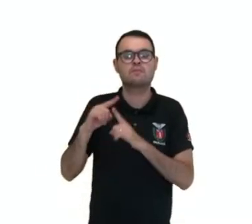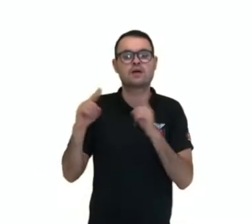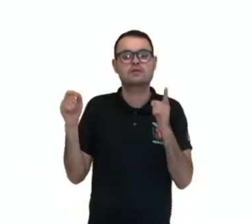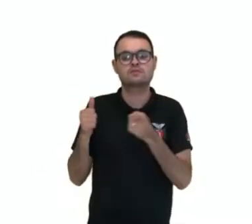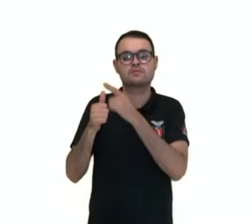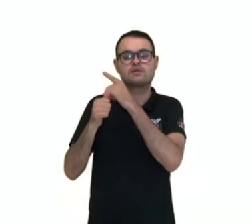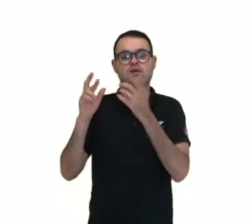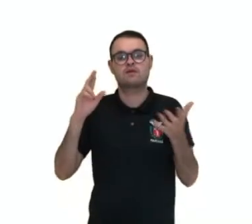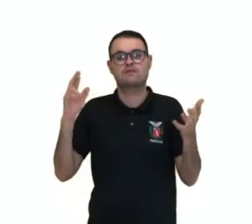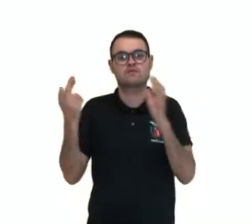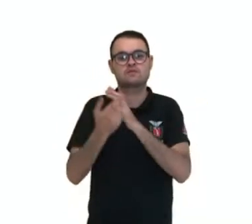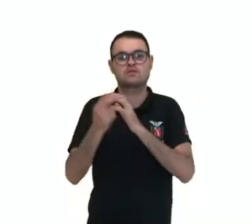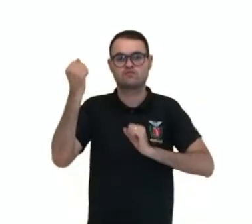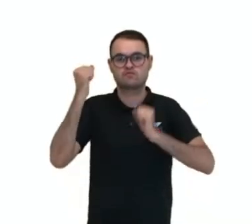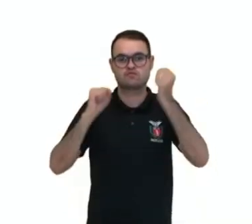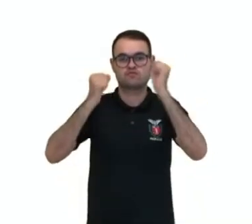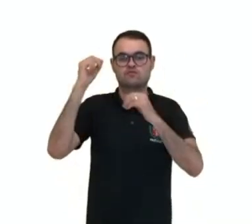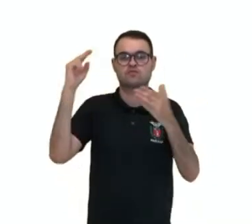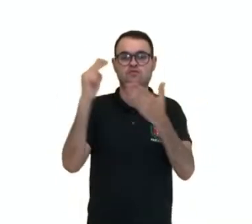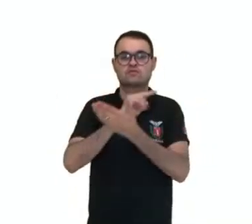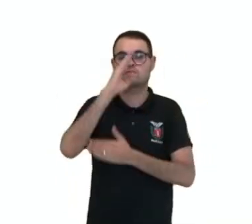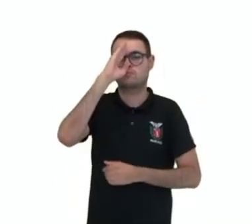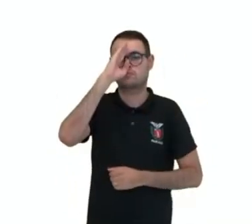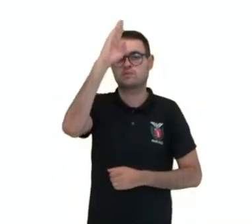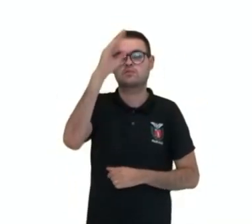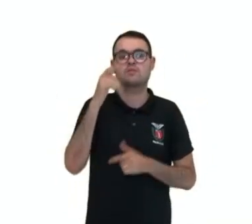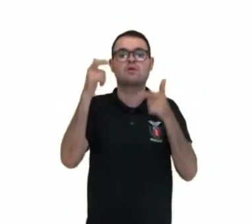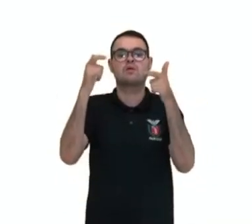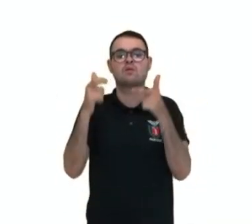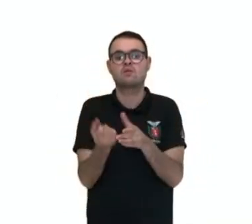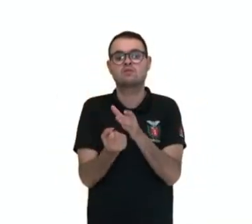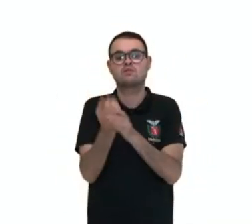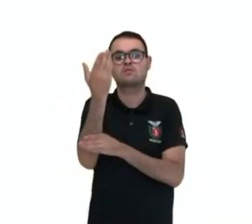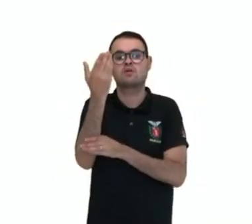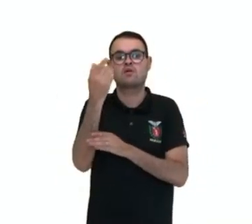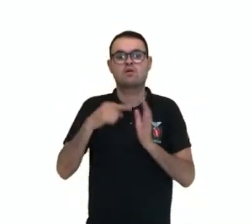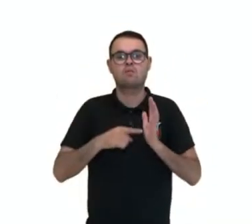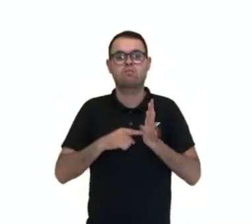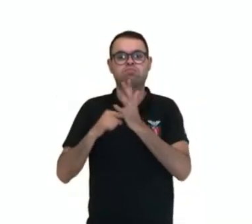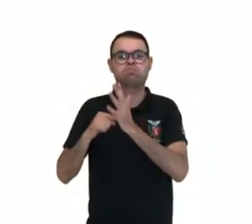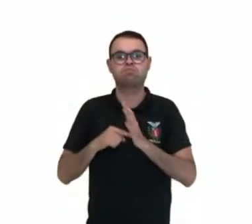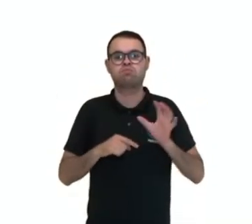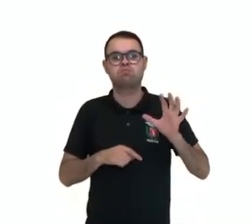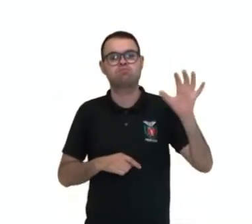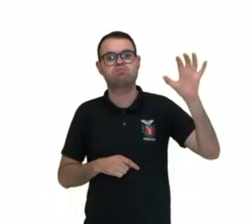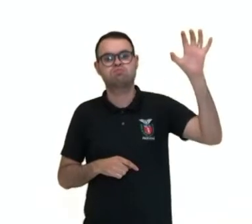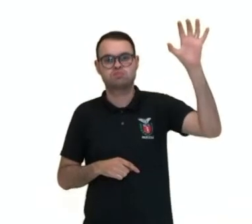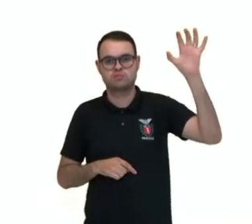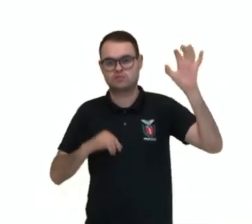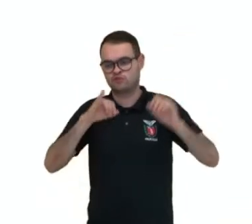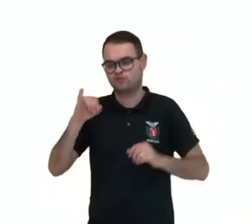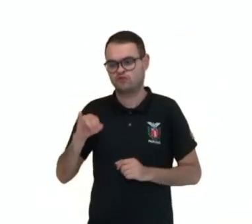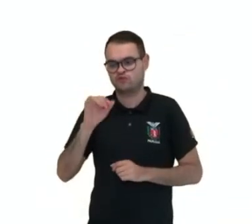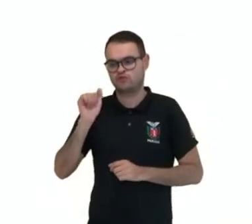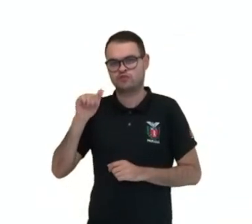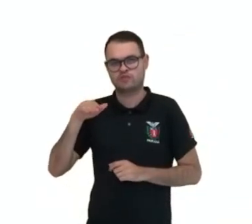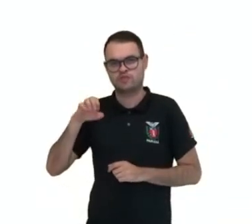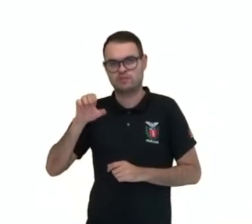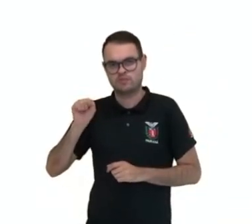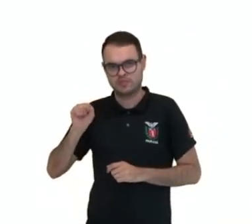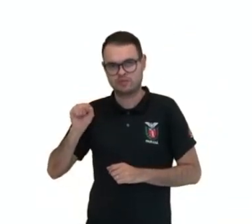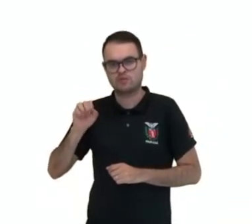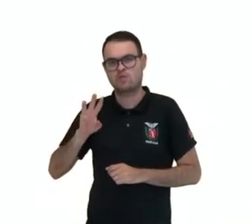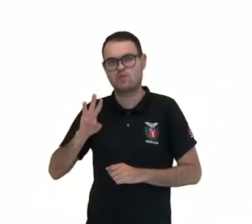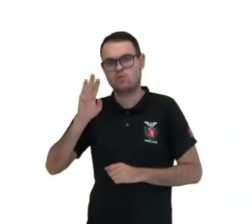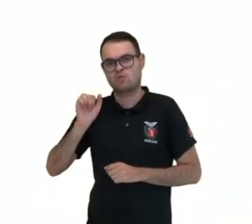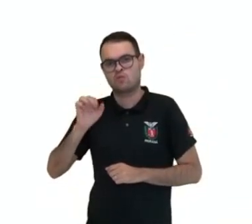revolução industrial ocorreu principalmente pela invenção da máquina a vapor de James Watt, esse cara que é amplamente homenageado